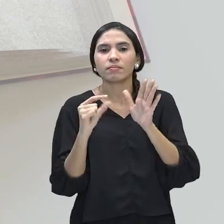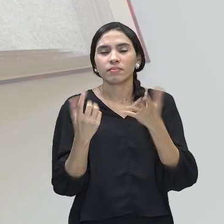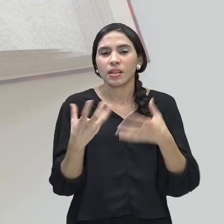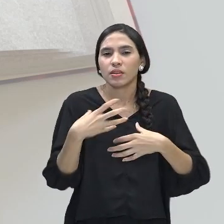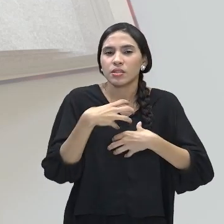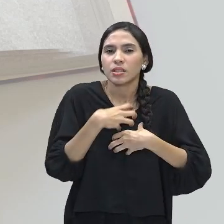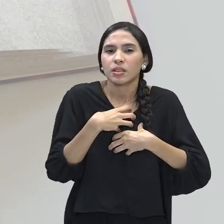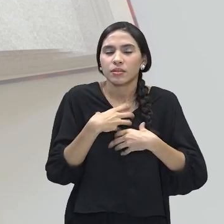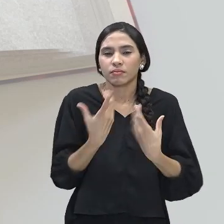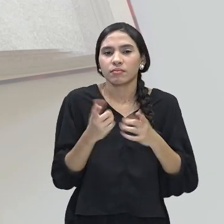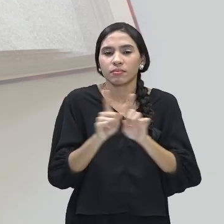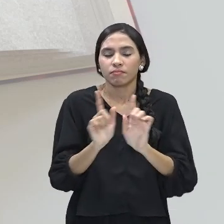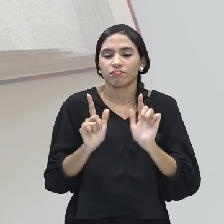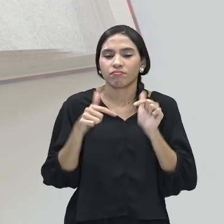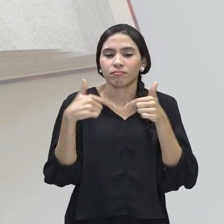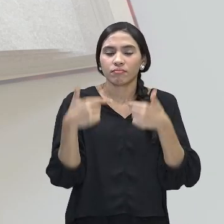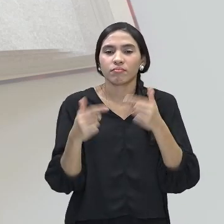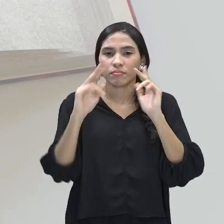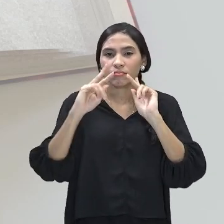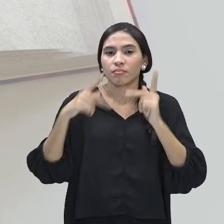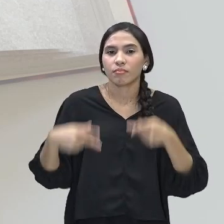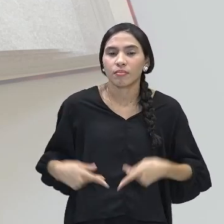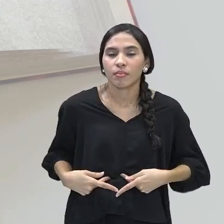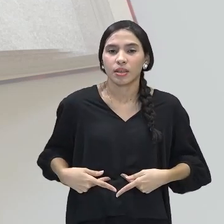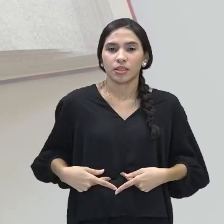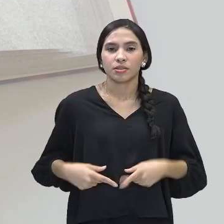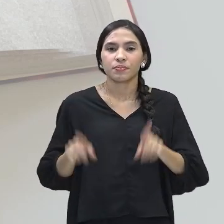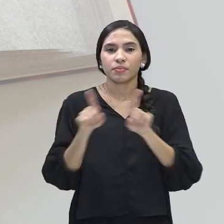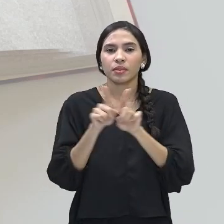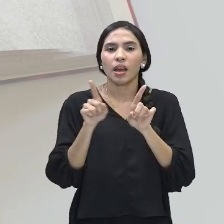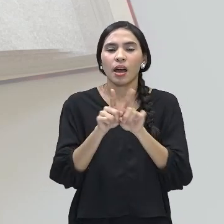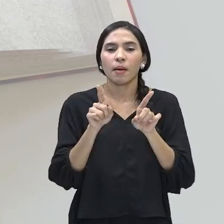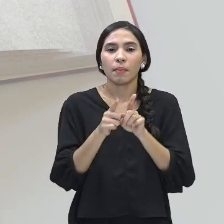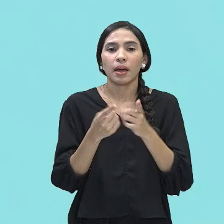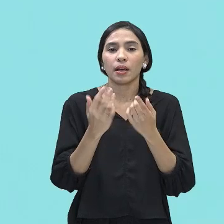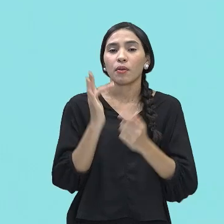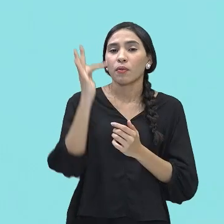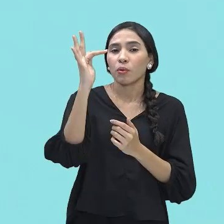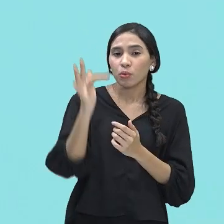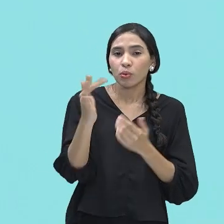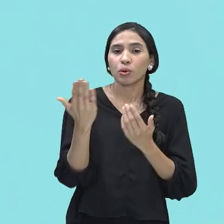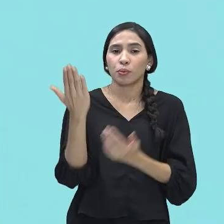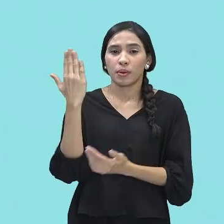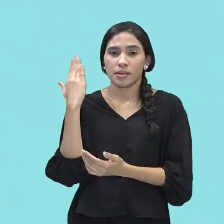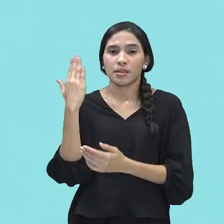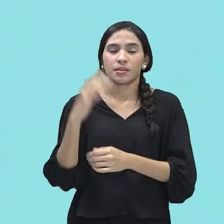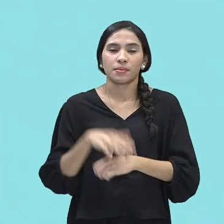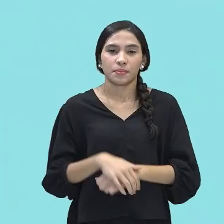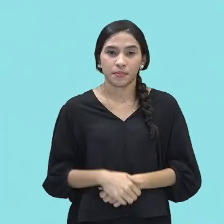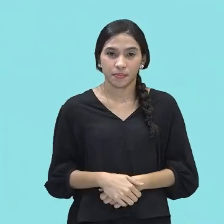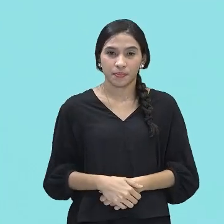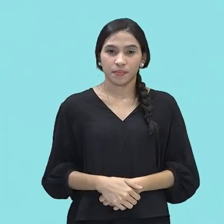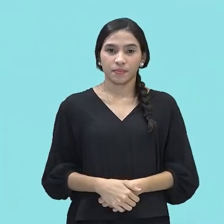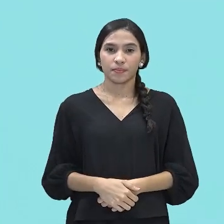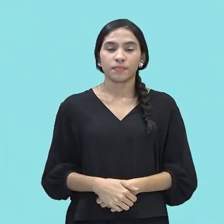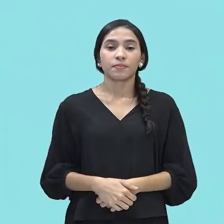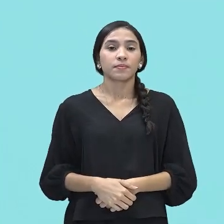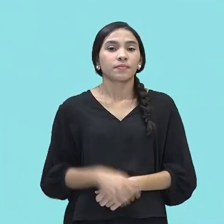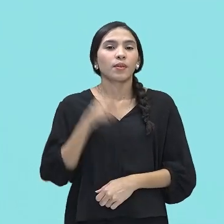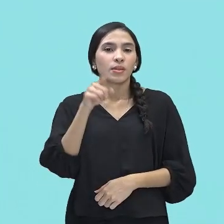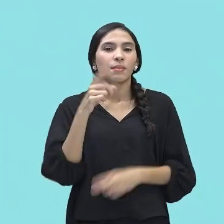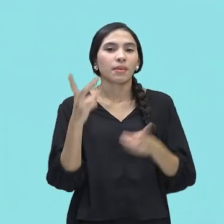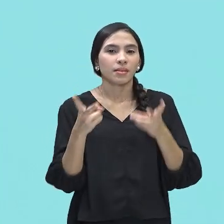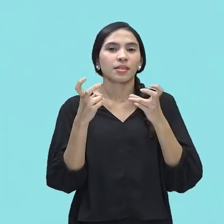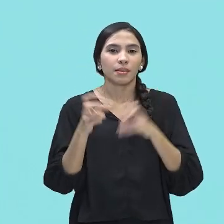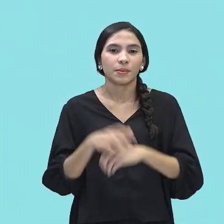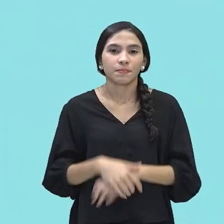de vontade de humanidade, não o passado corroendo o futuro. Muito bem. Vejam